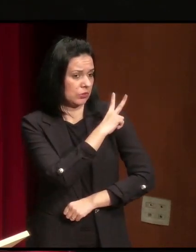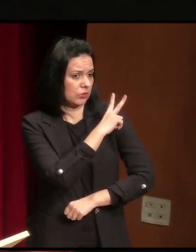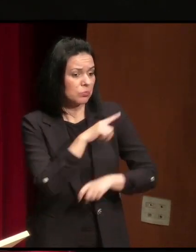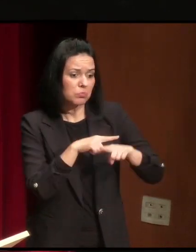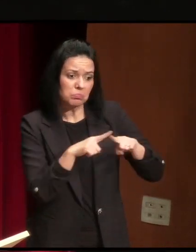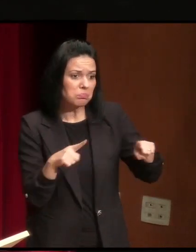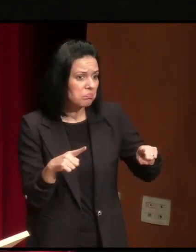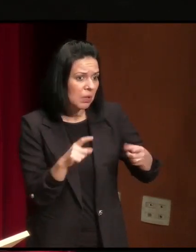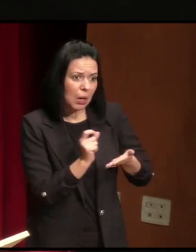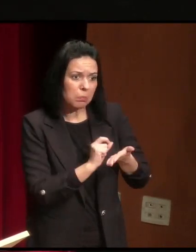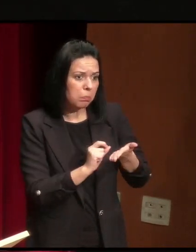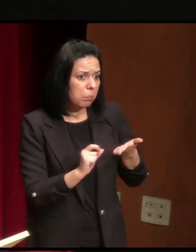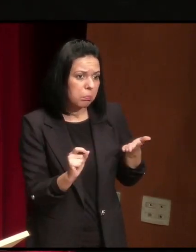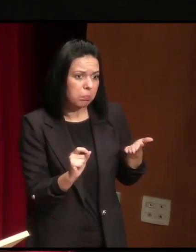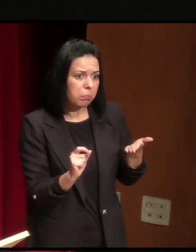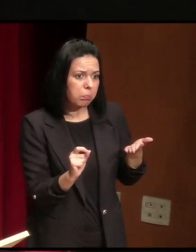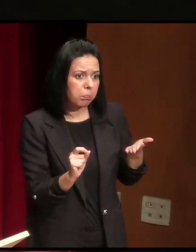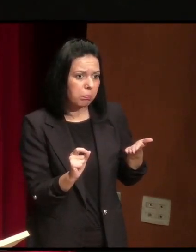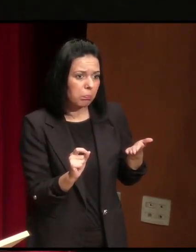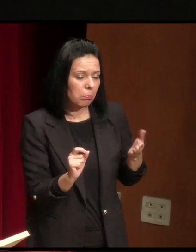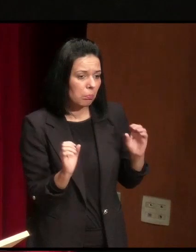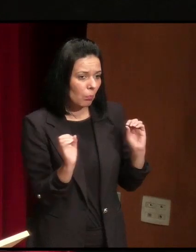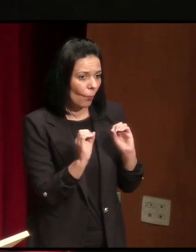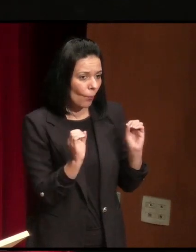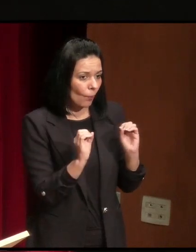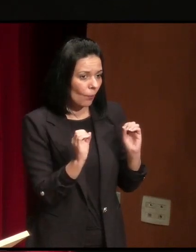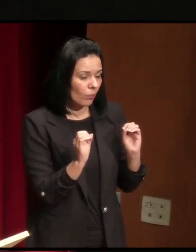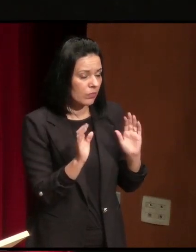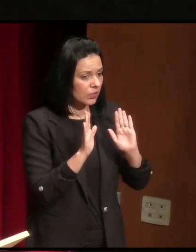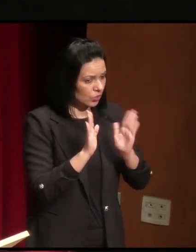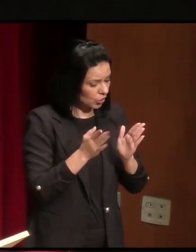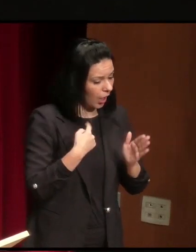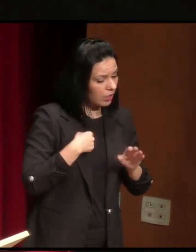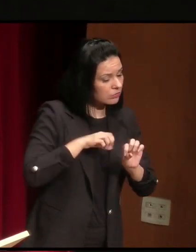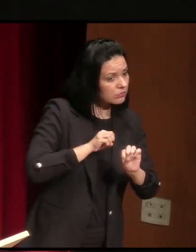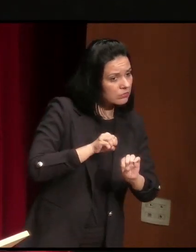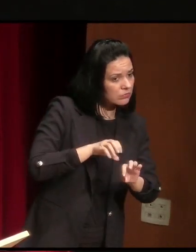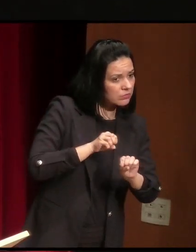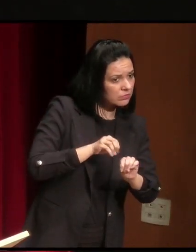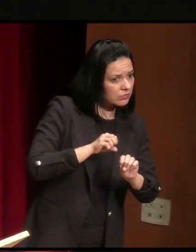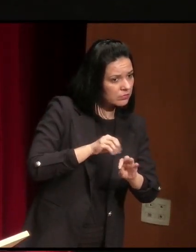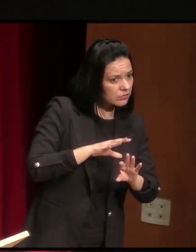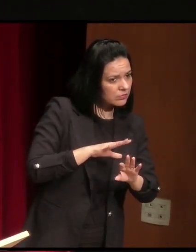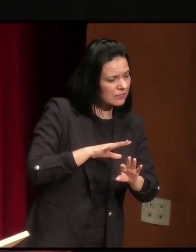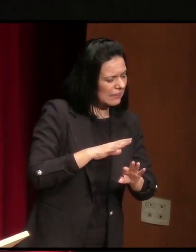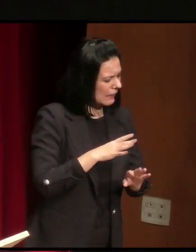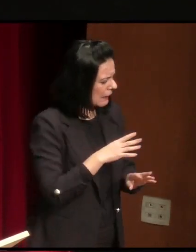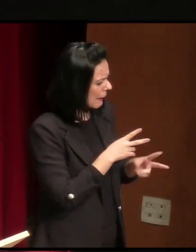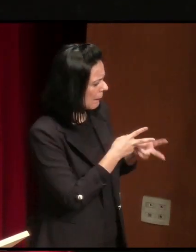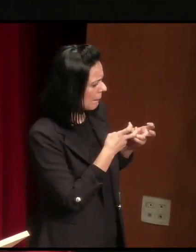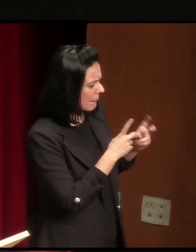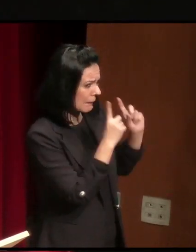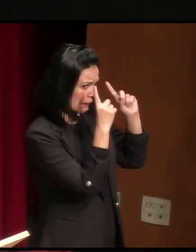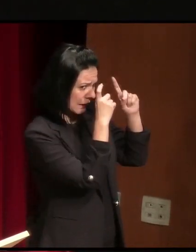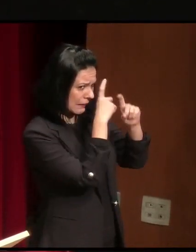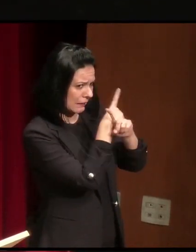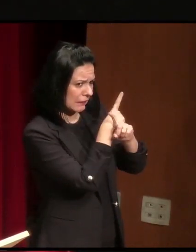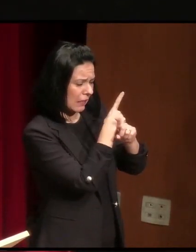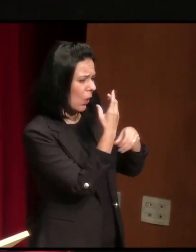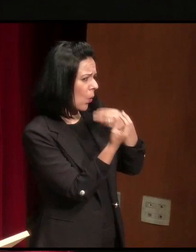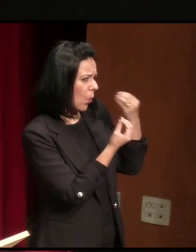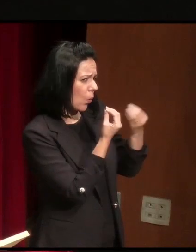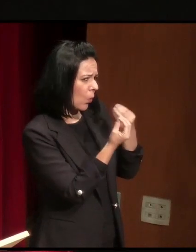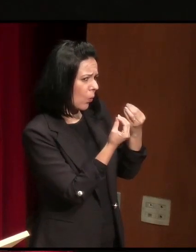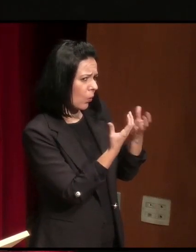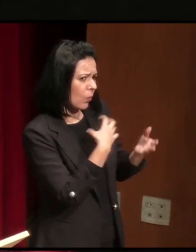nunca nenhuma letrinha. Eu ensinei Braille agora para ela e vem a dificuldade. Como fazer um resumo?